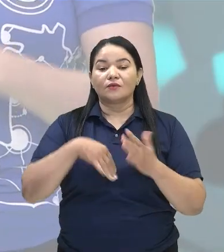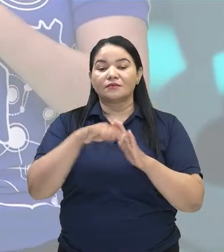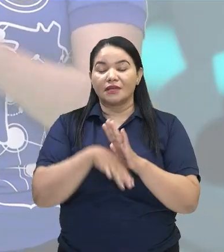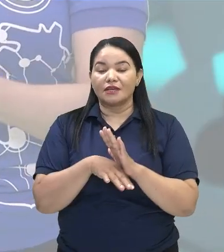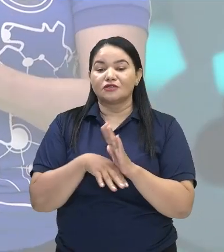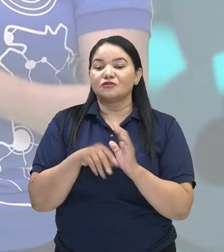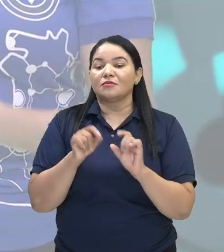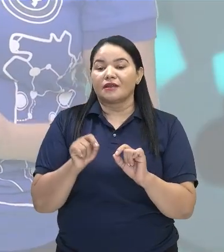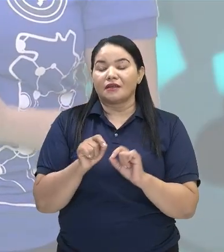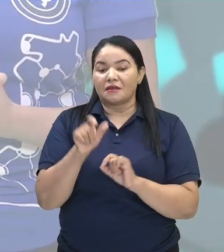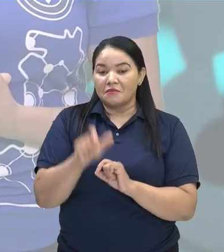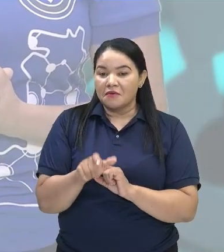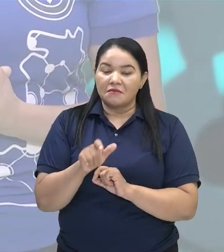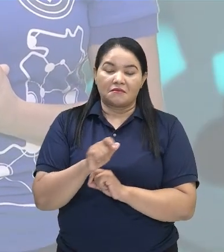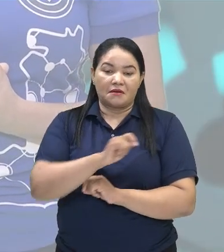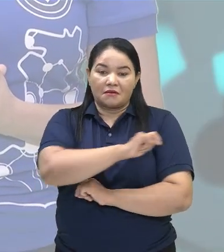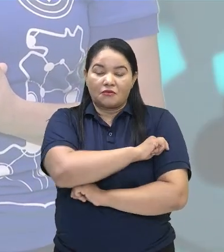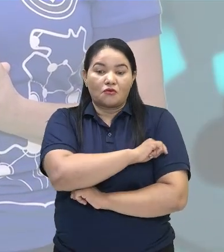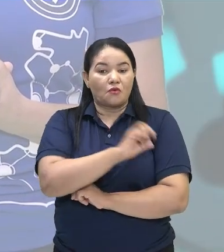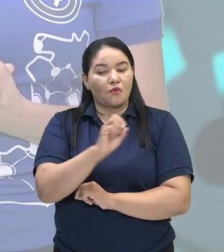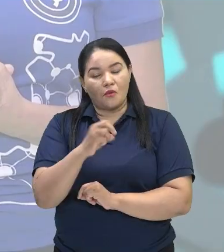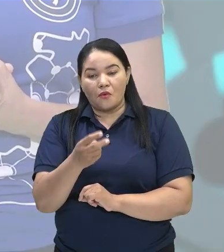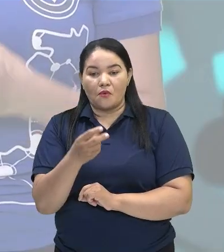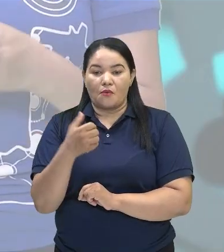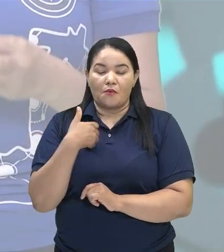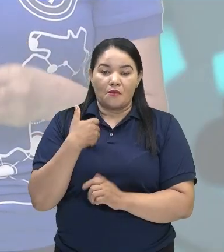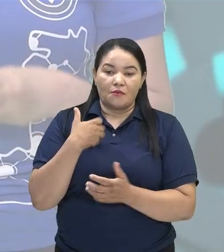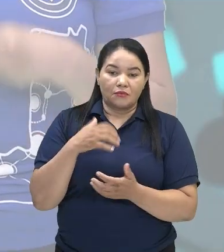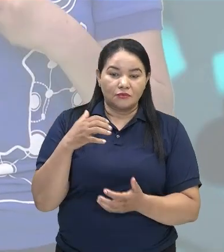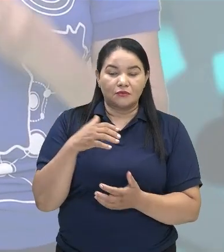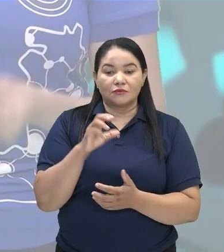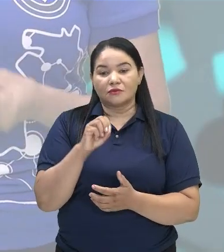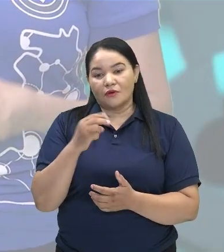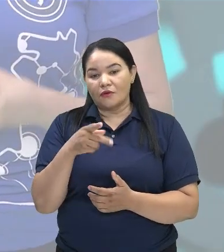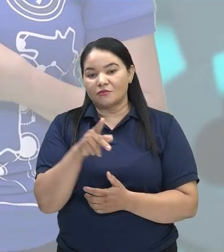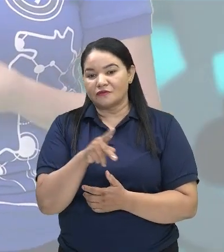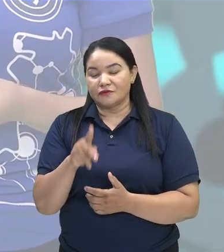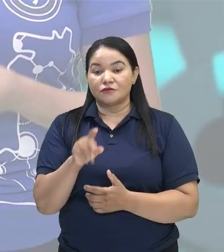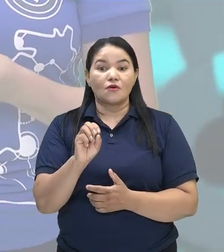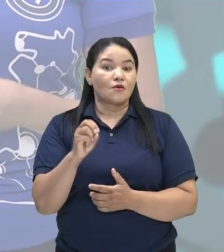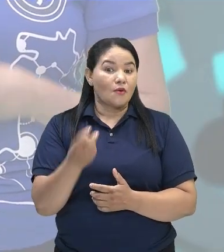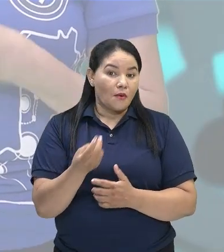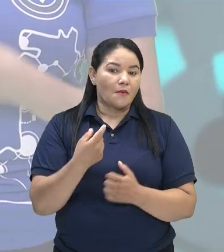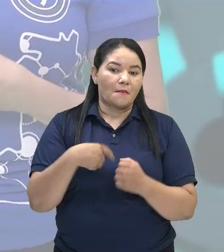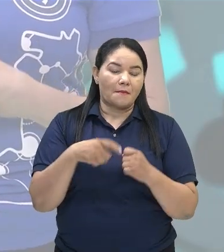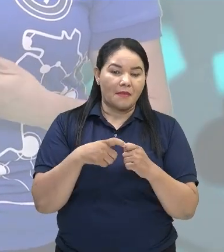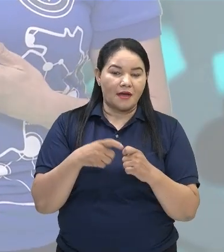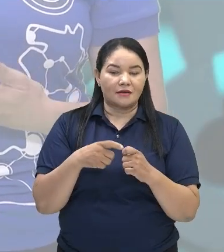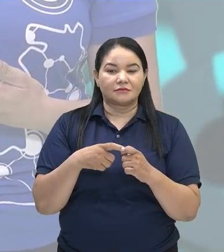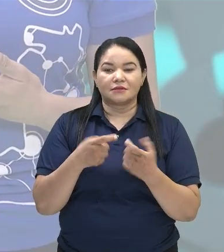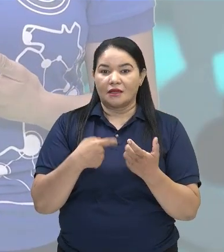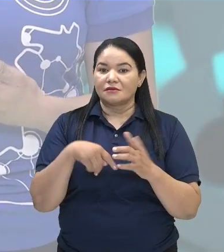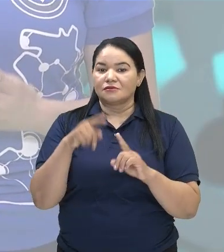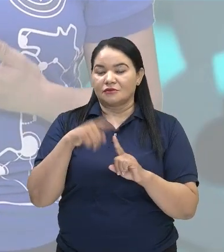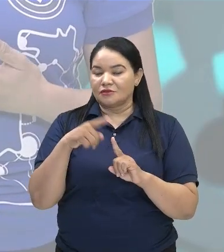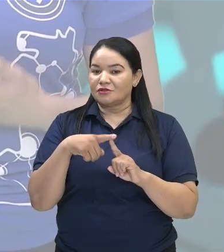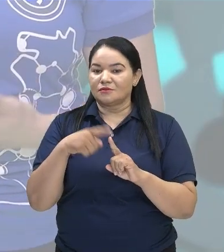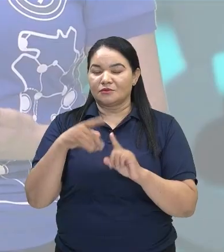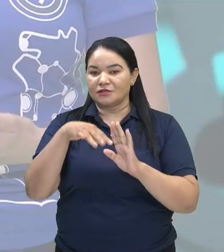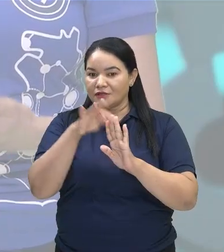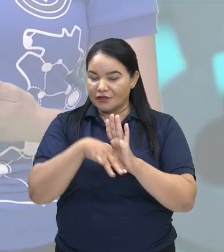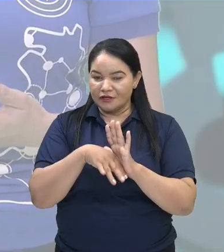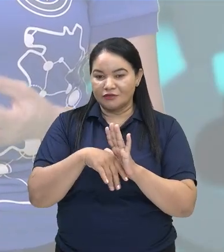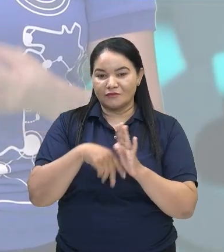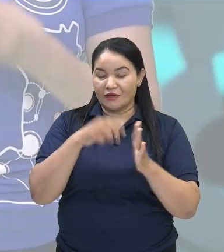professores, para os médicos. Então, é claro que quando eu vou buscar um tipo de texto e fazer uma leitura desse tipo de texto, é